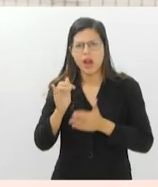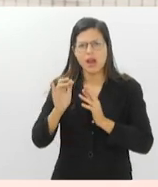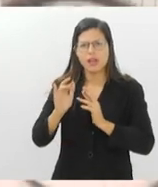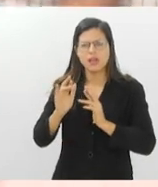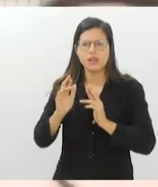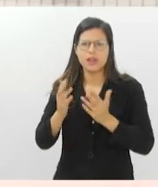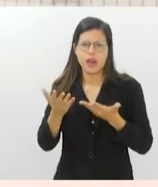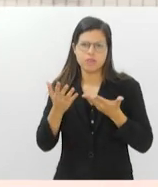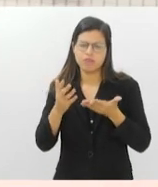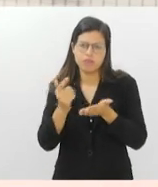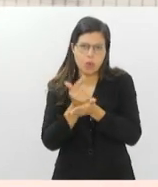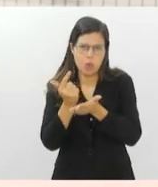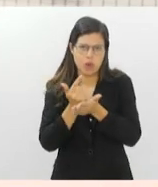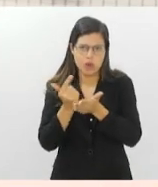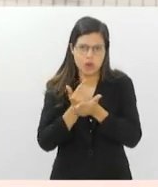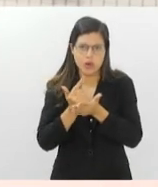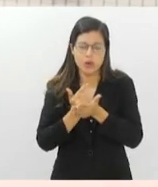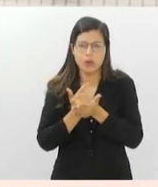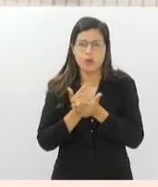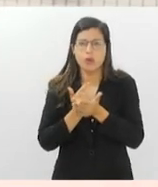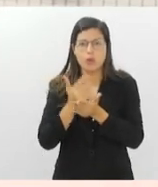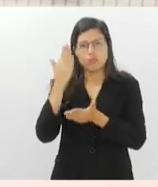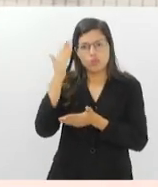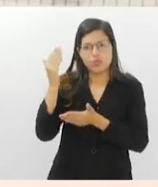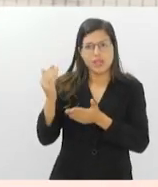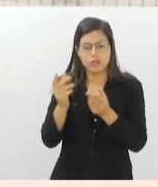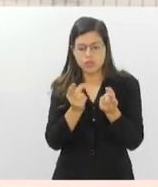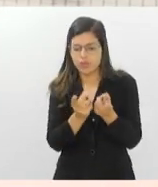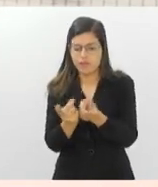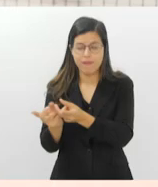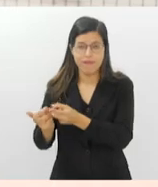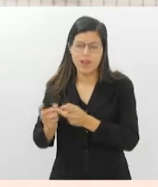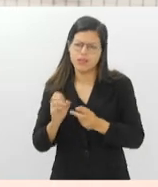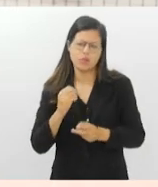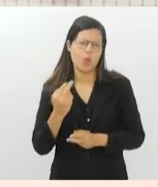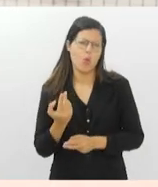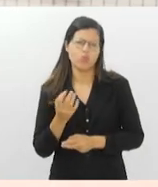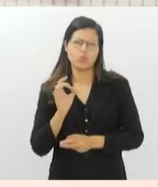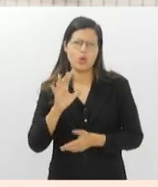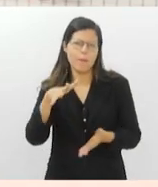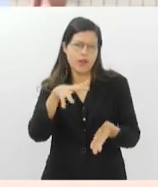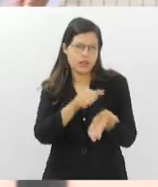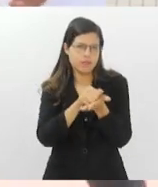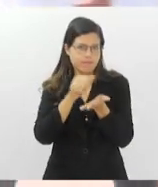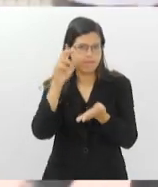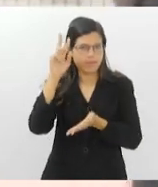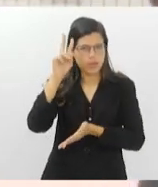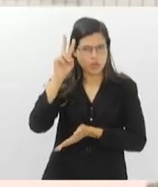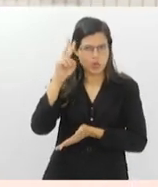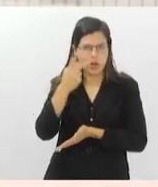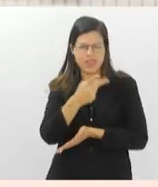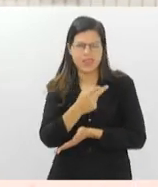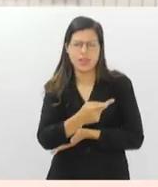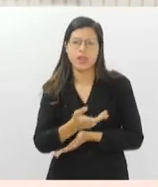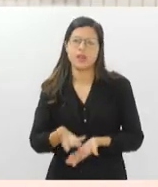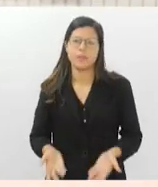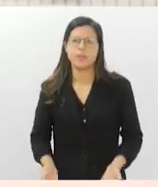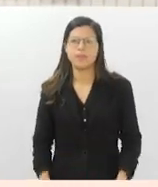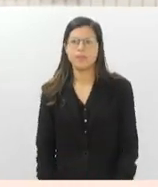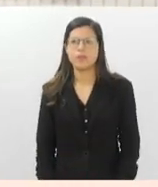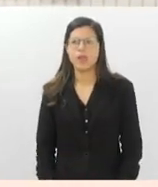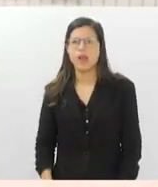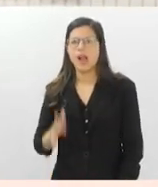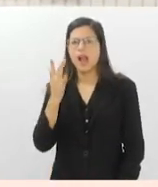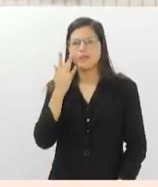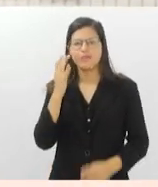seja um best-seller, um sucesso de vendas, ou apenas só para perpetuar a história e as memórias de vida dele? Eu acho que todo mundo